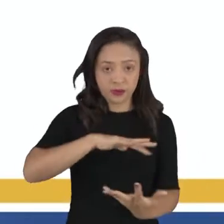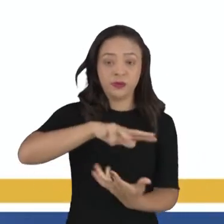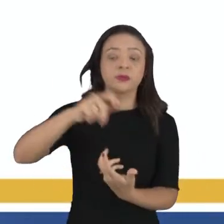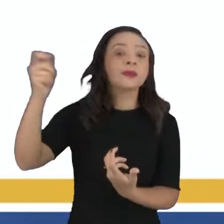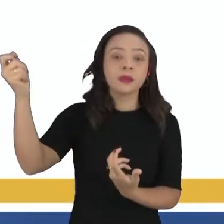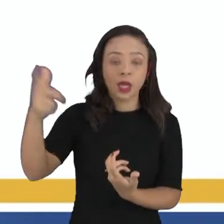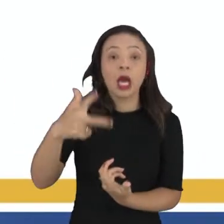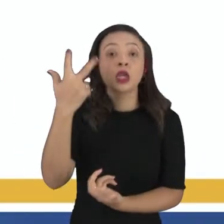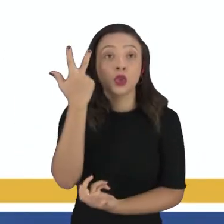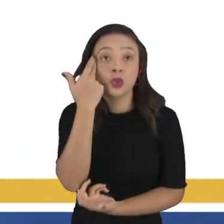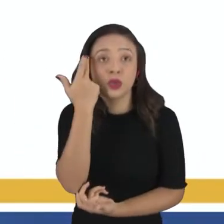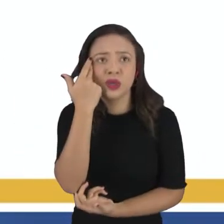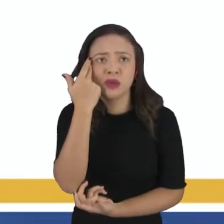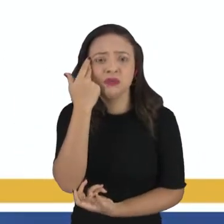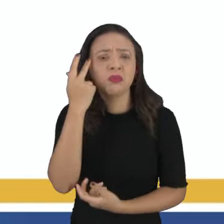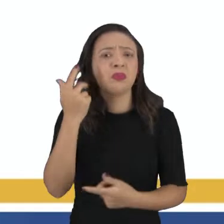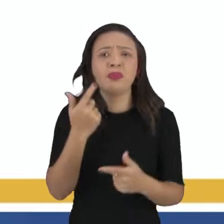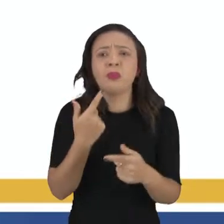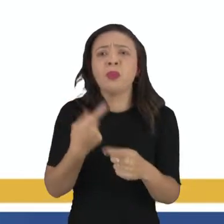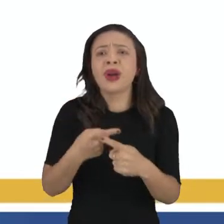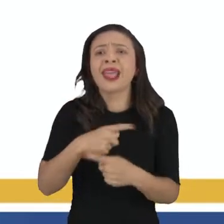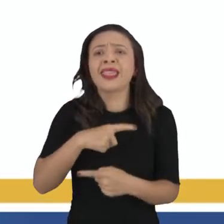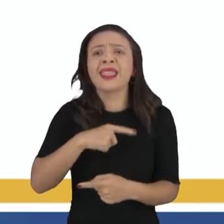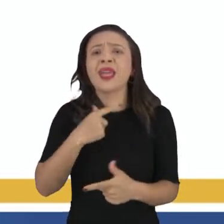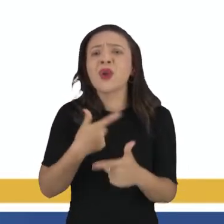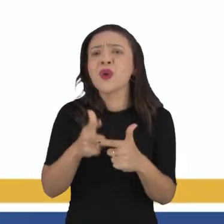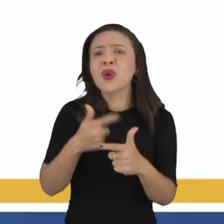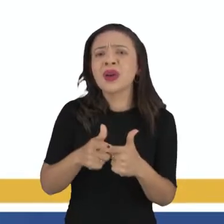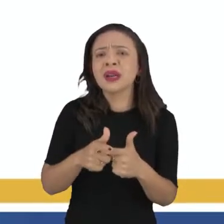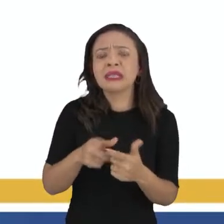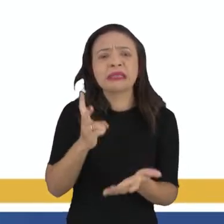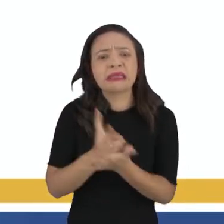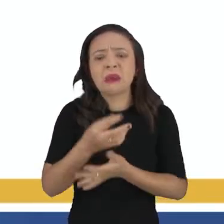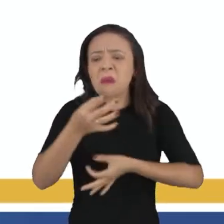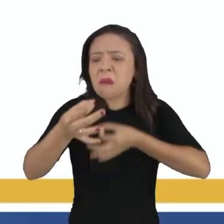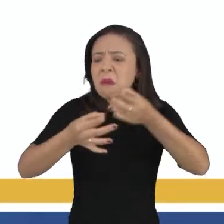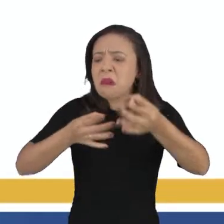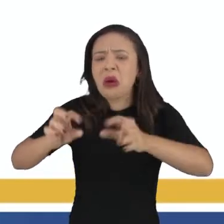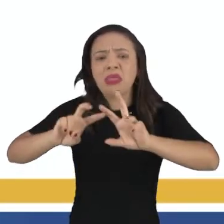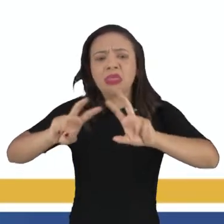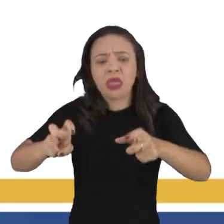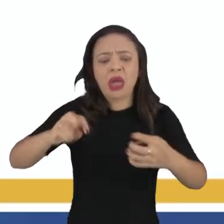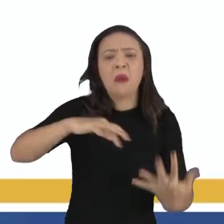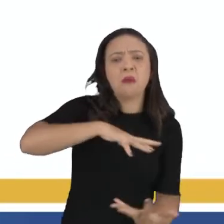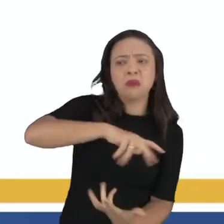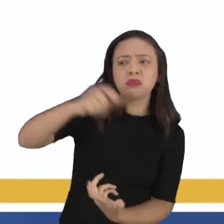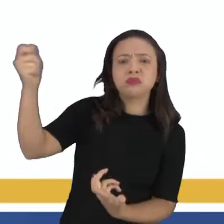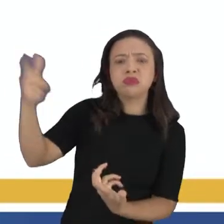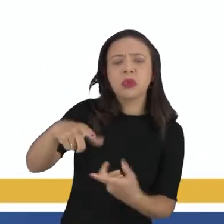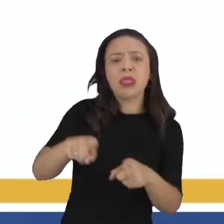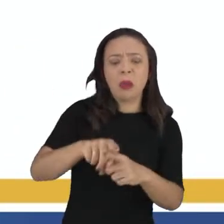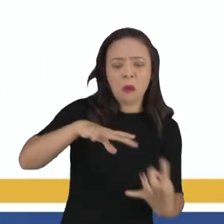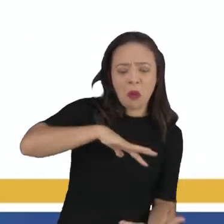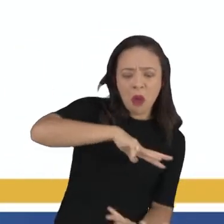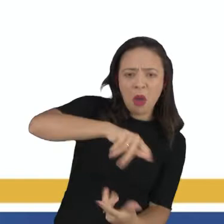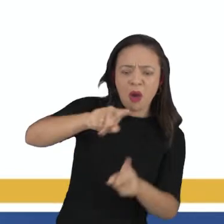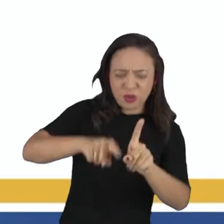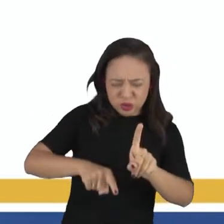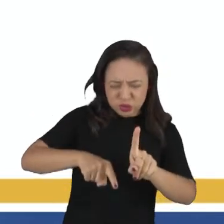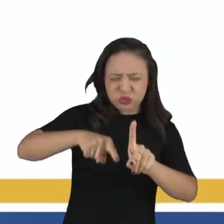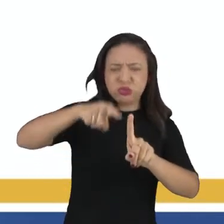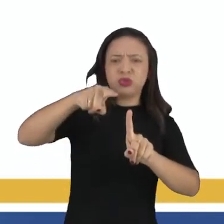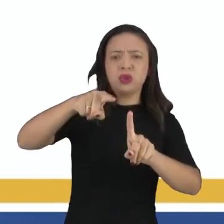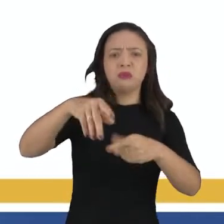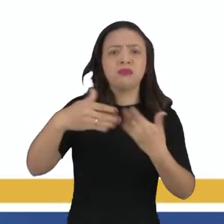um processo natural, qual é a problemática desse processo? Porque tanto se fala em efeito estufa, né, e aquecimento global. Esse